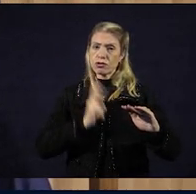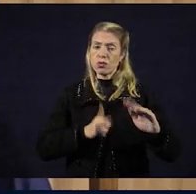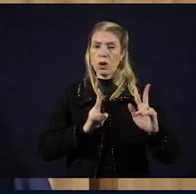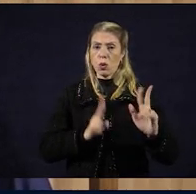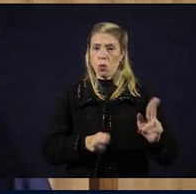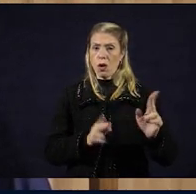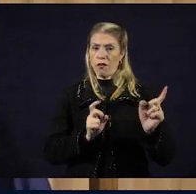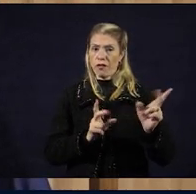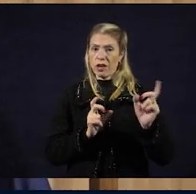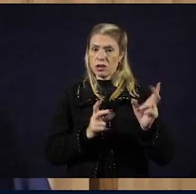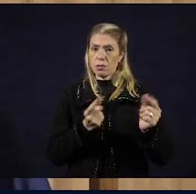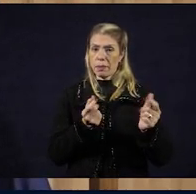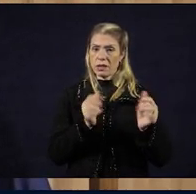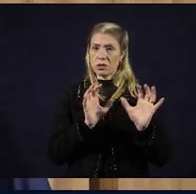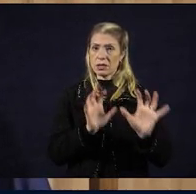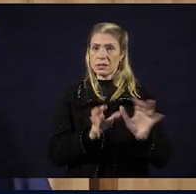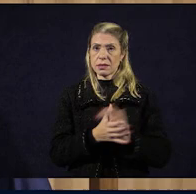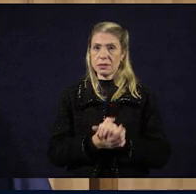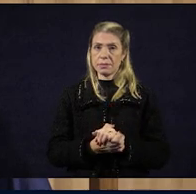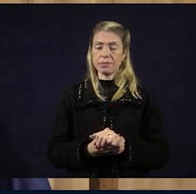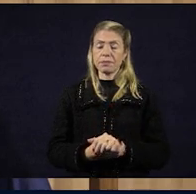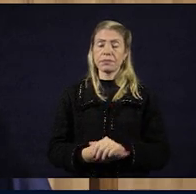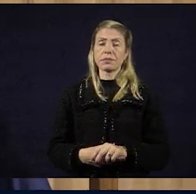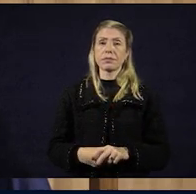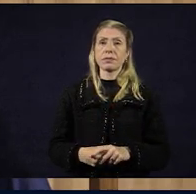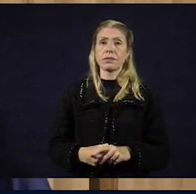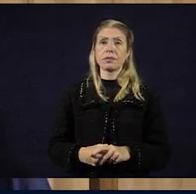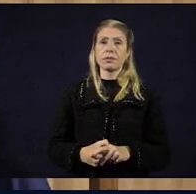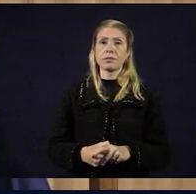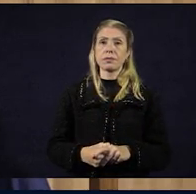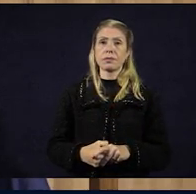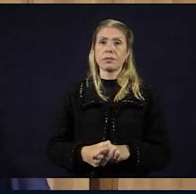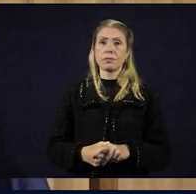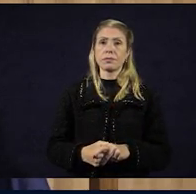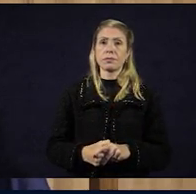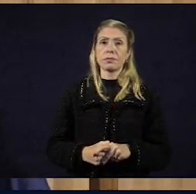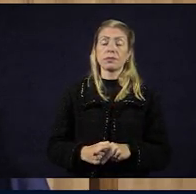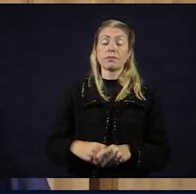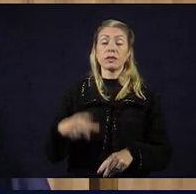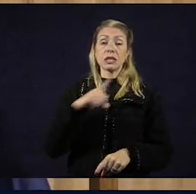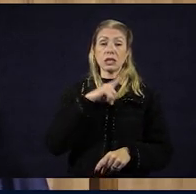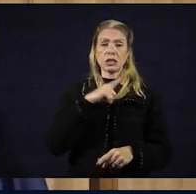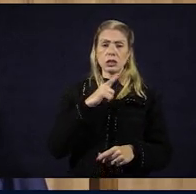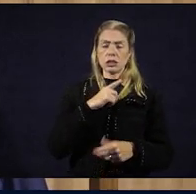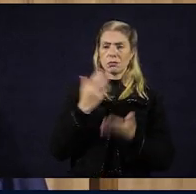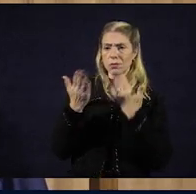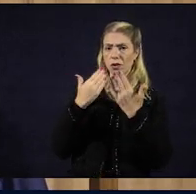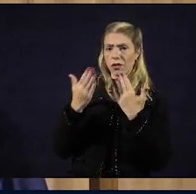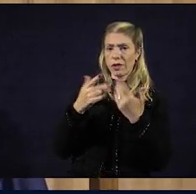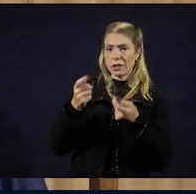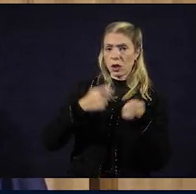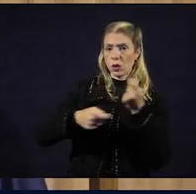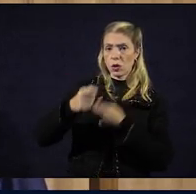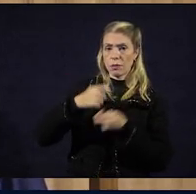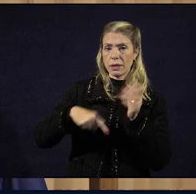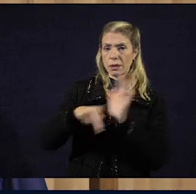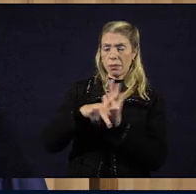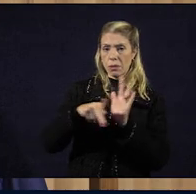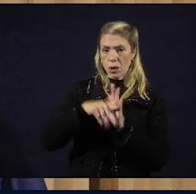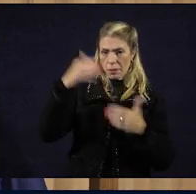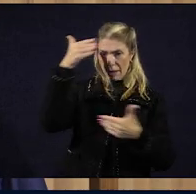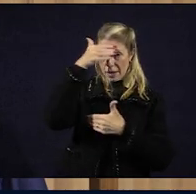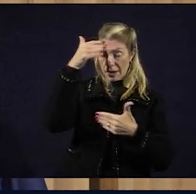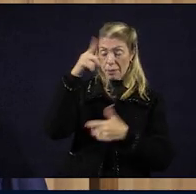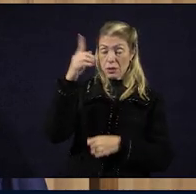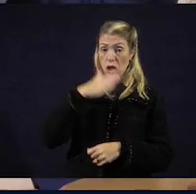eu eu jantei com o ministro da fazenda da Arábia Saudita e eles eles gostam